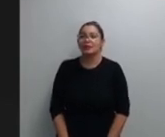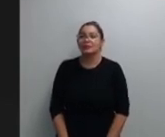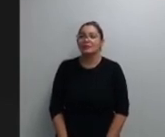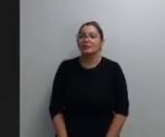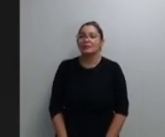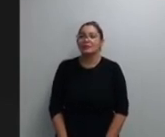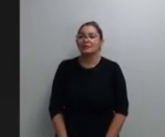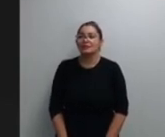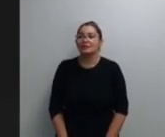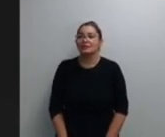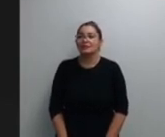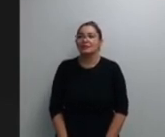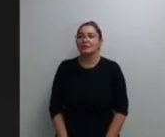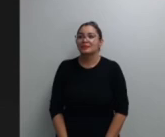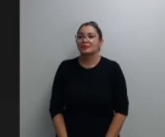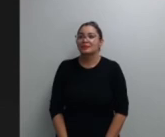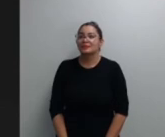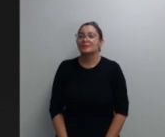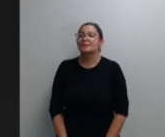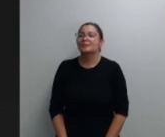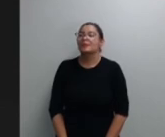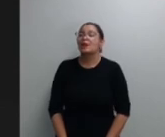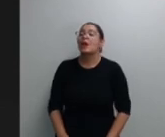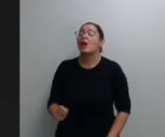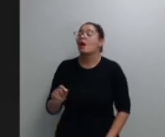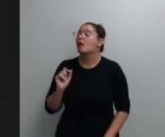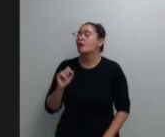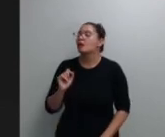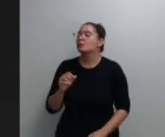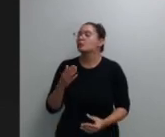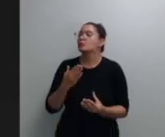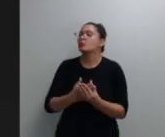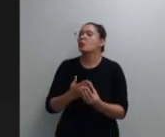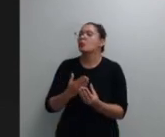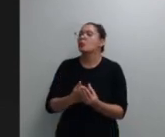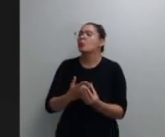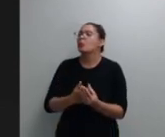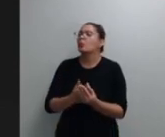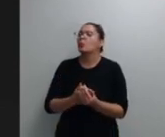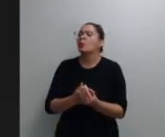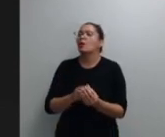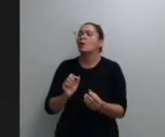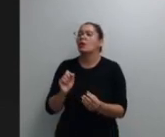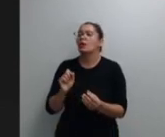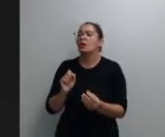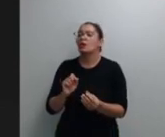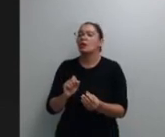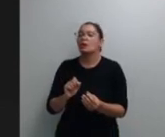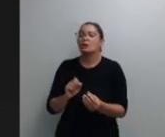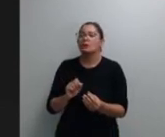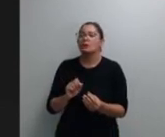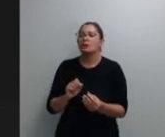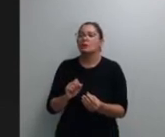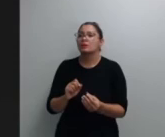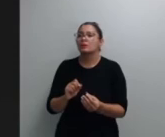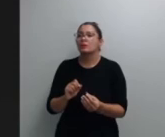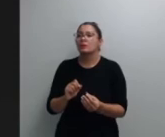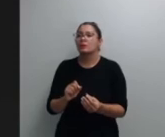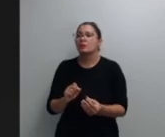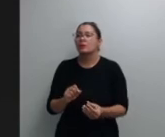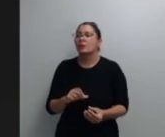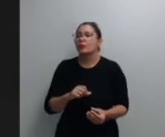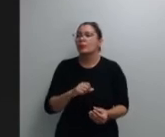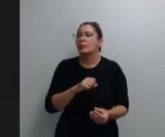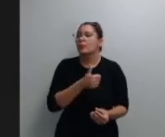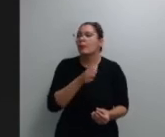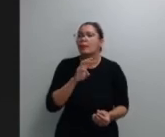ah é o o o o eu fixar de mil reais e a causa